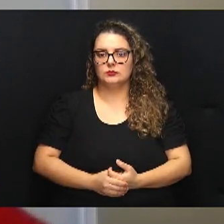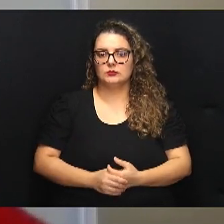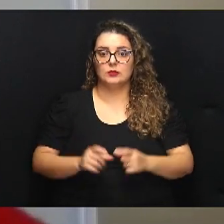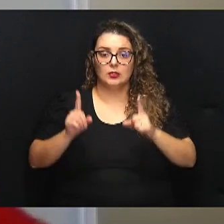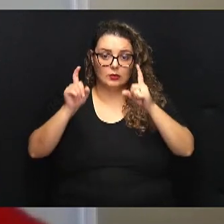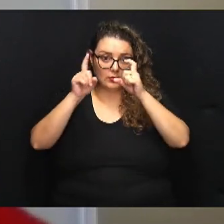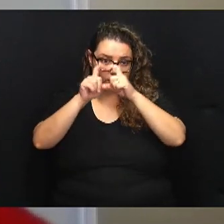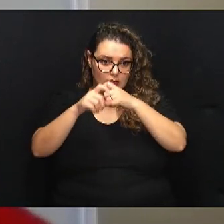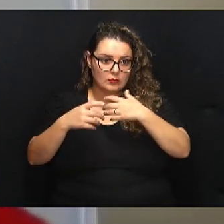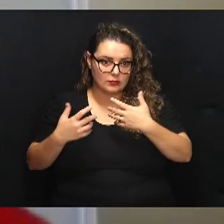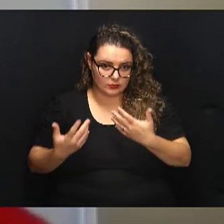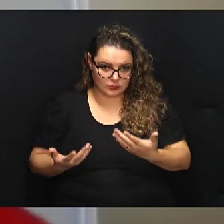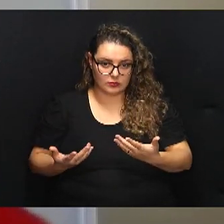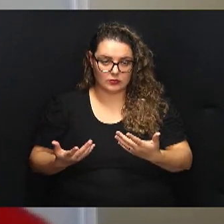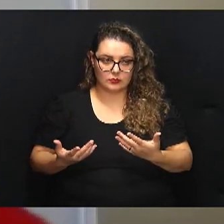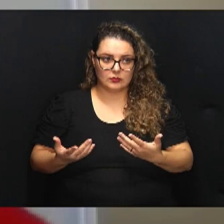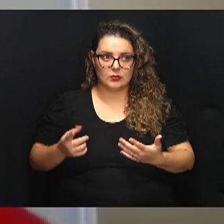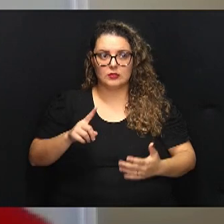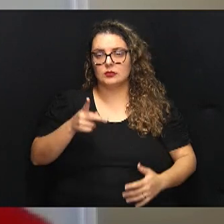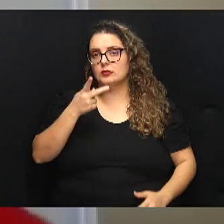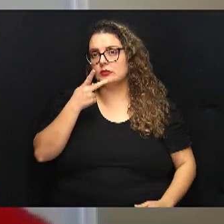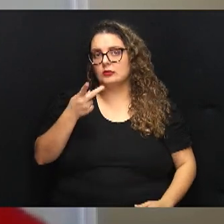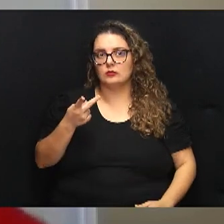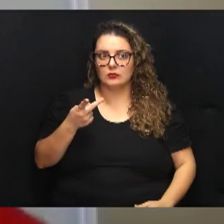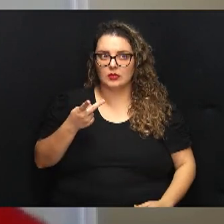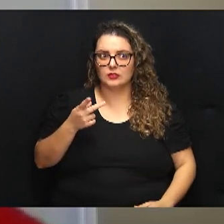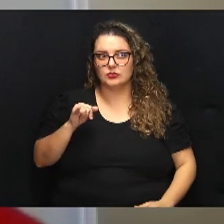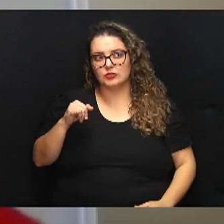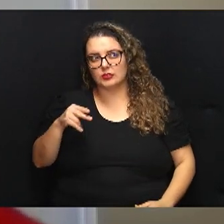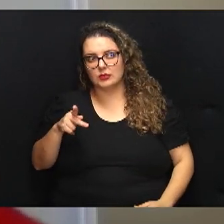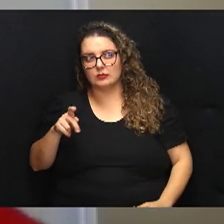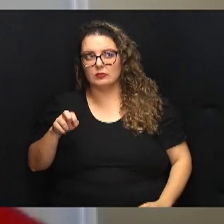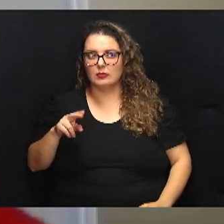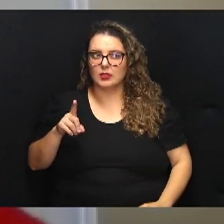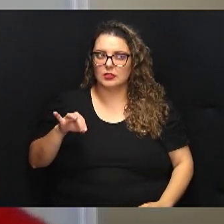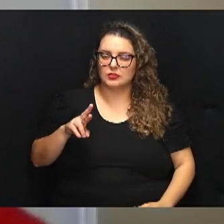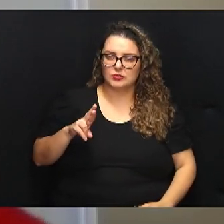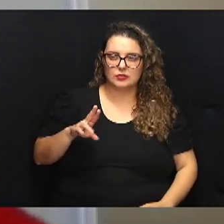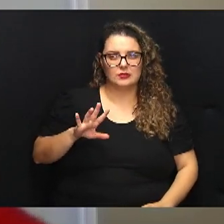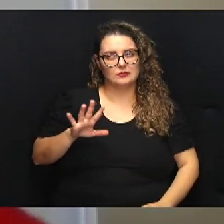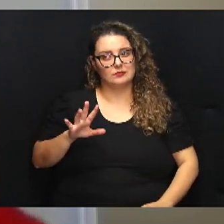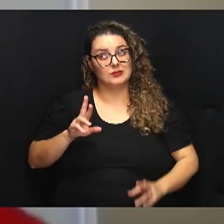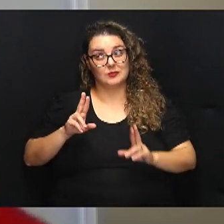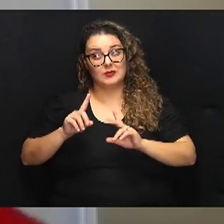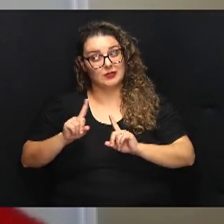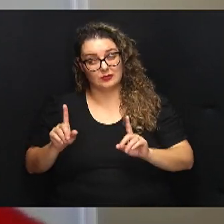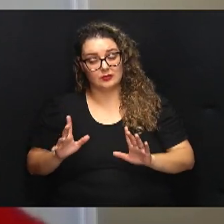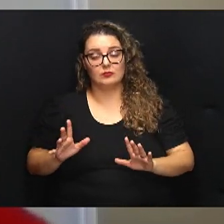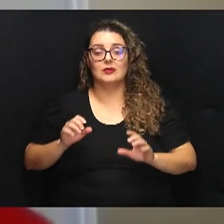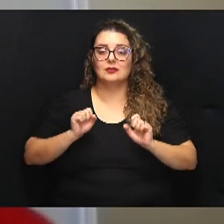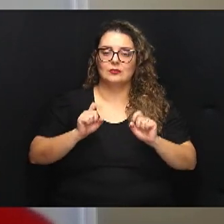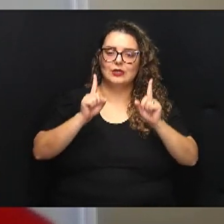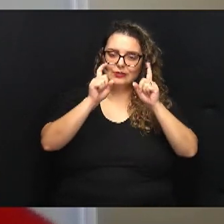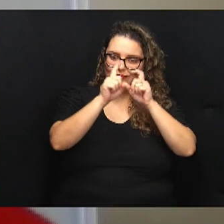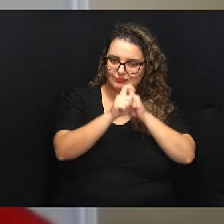complicar, digamos, não digo impedir, espero que não, mas ela pode complicar